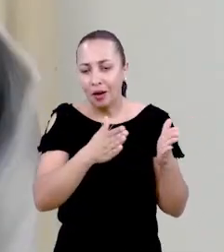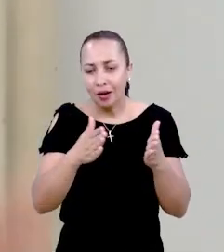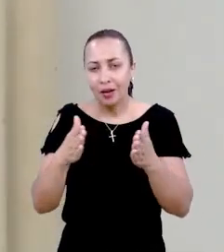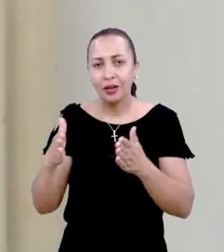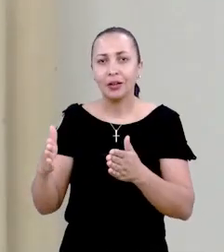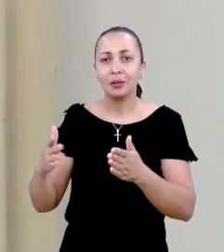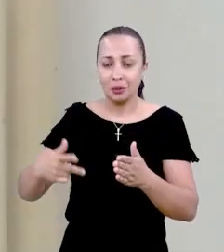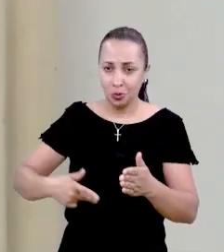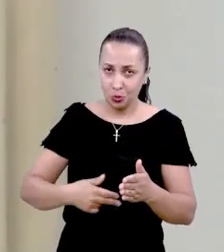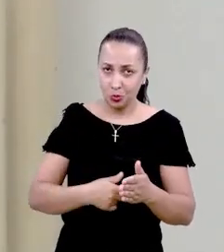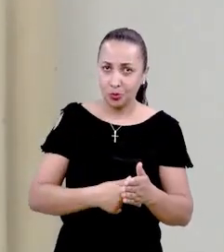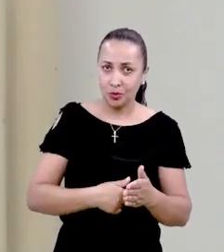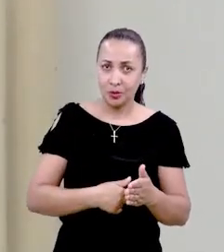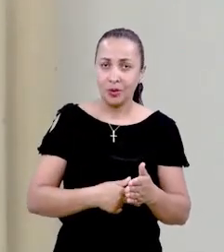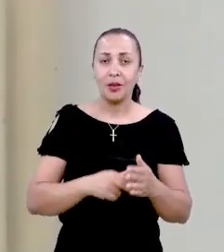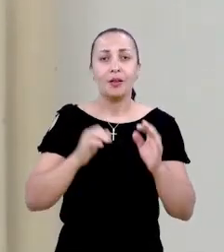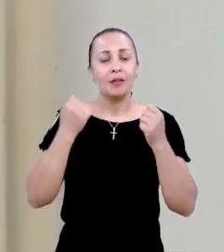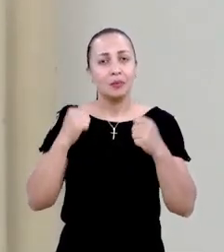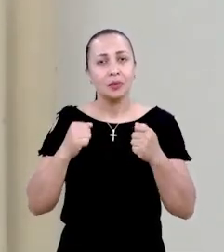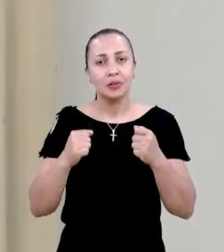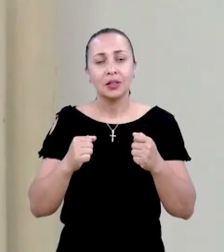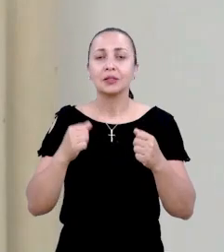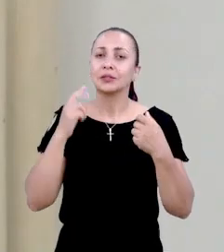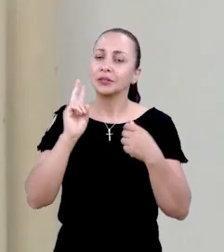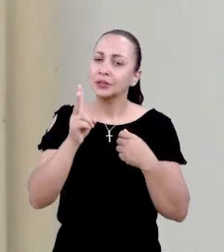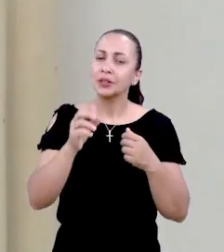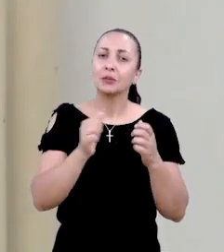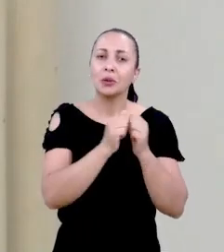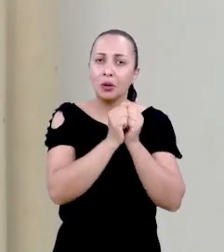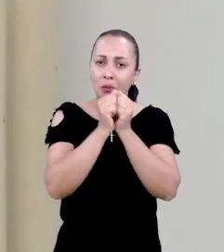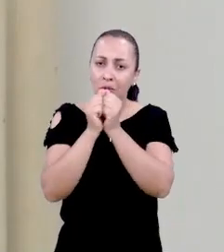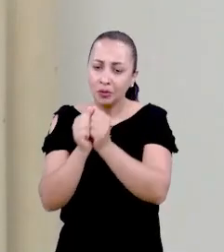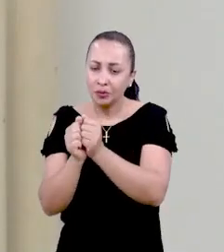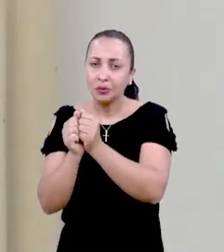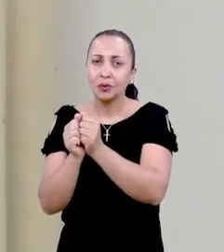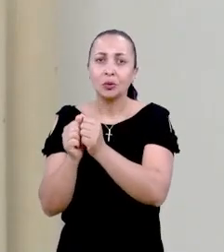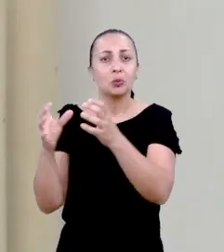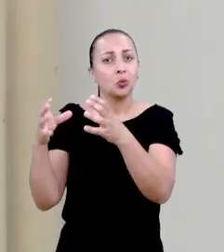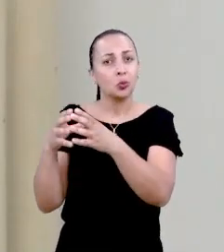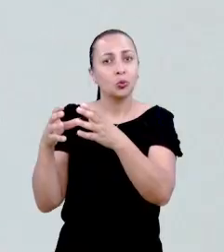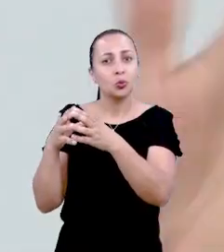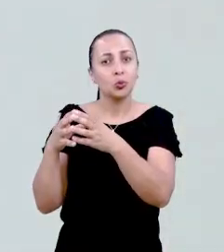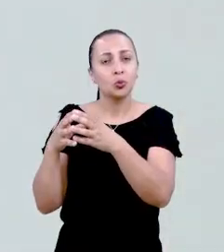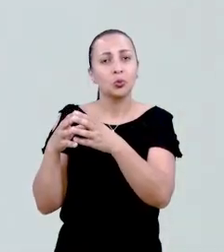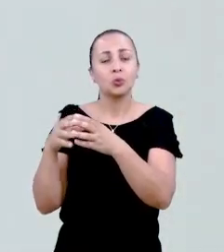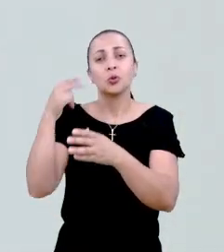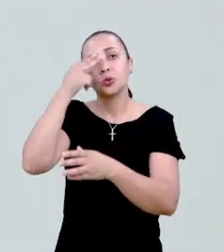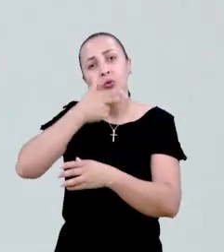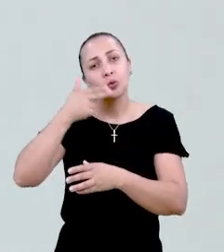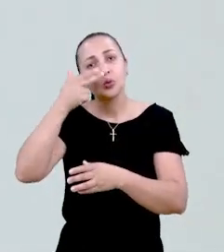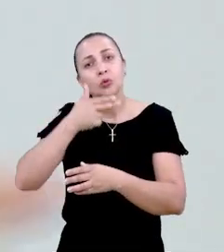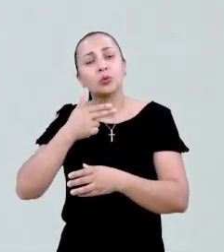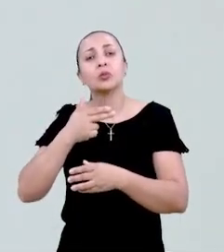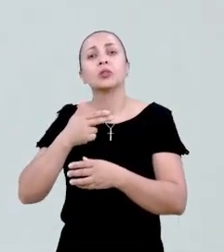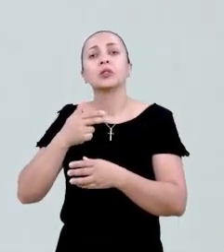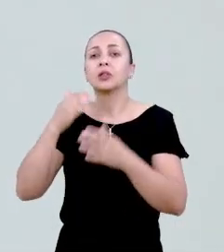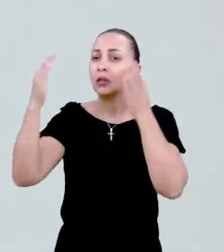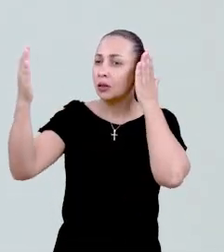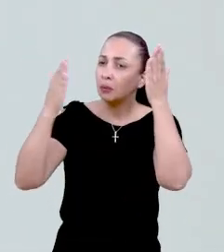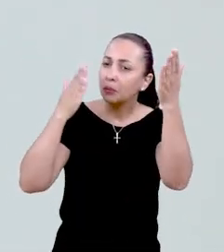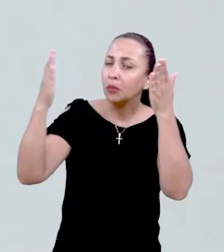paralelamente ao procedimento cirúrgico, vai sempre ficar acompanhado por uma equipe multidisciplinar que envolve nutricionista, às vezes